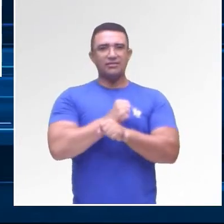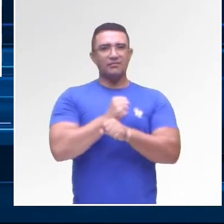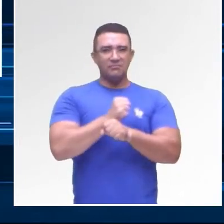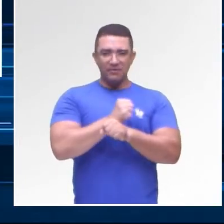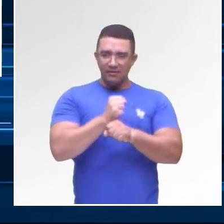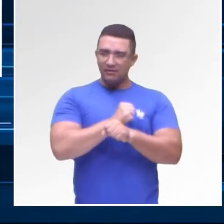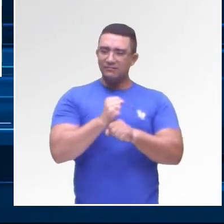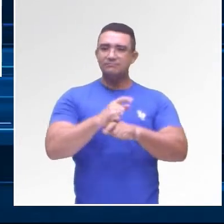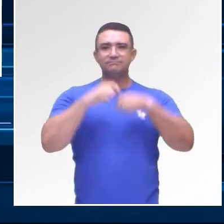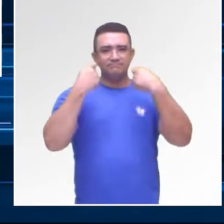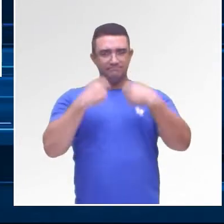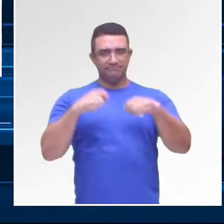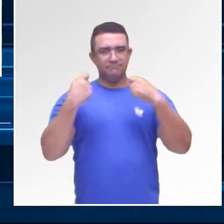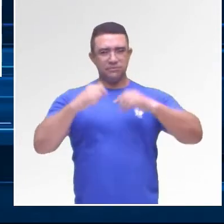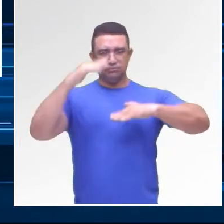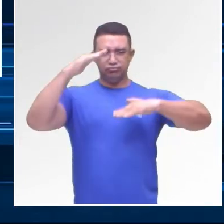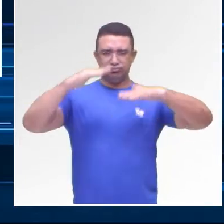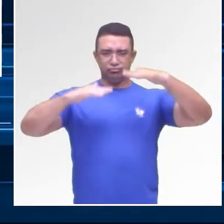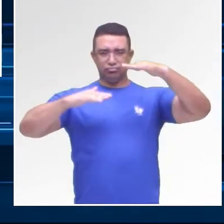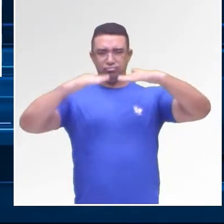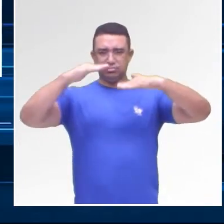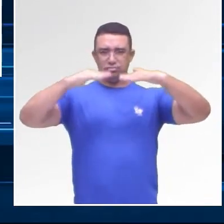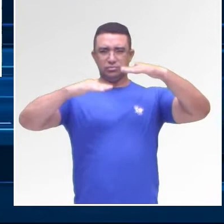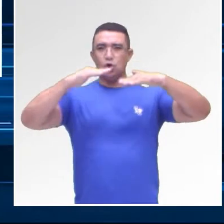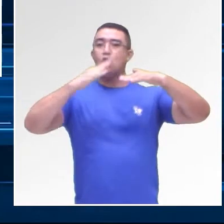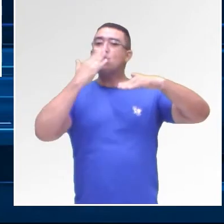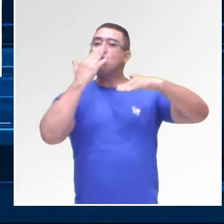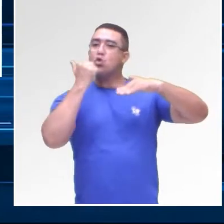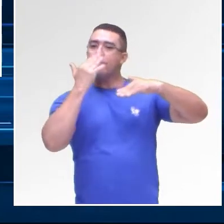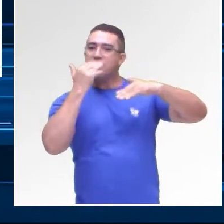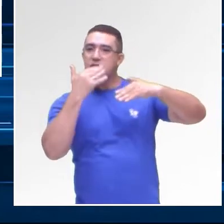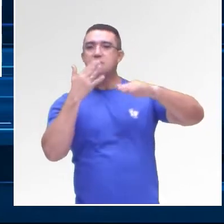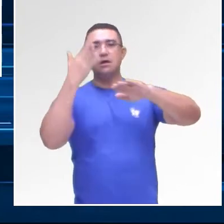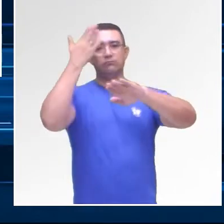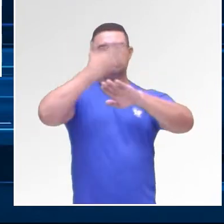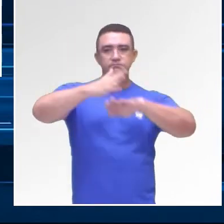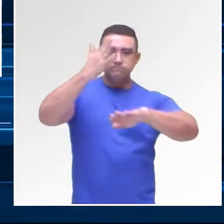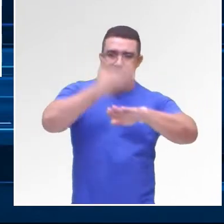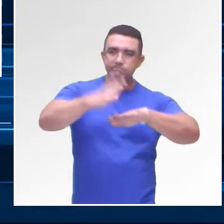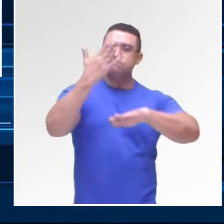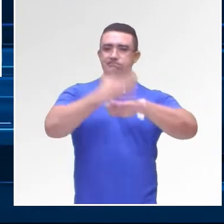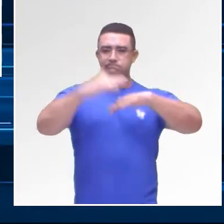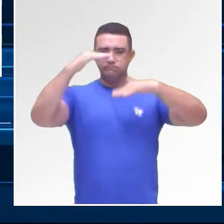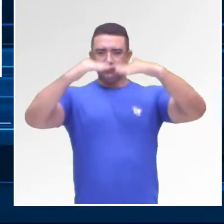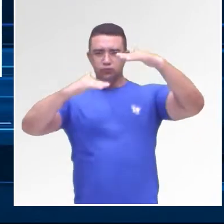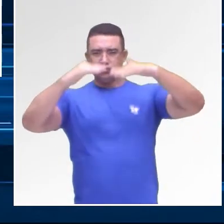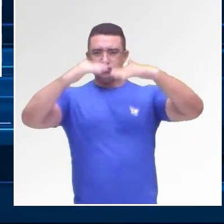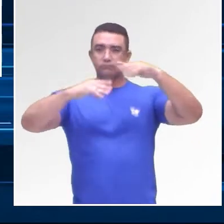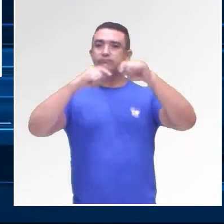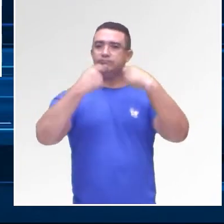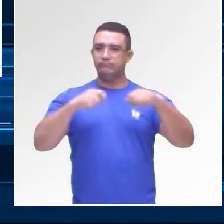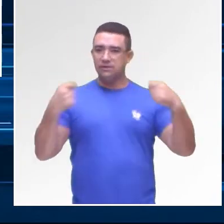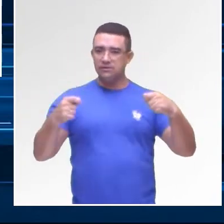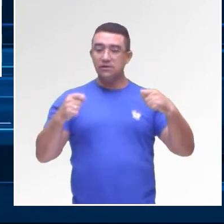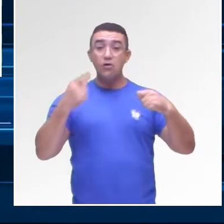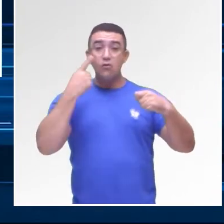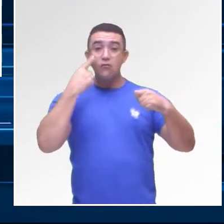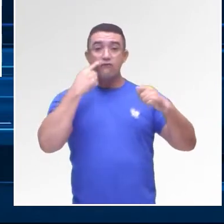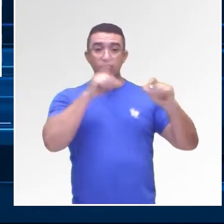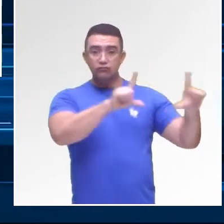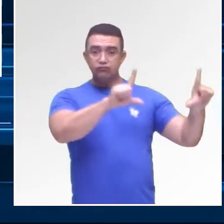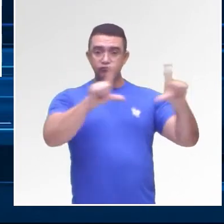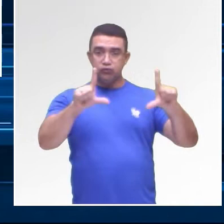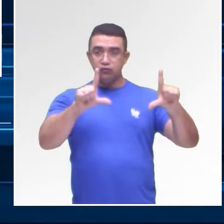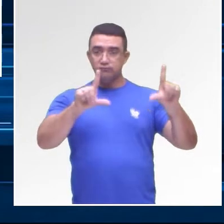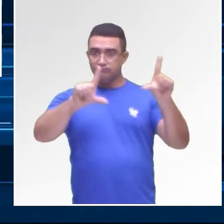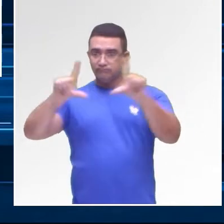certo equilíbrio na sua alimentação, que você faça exercícios. E aqui nessa imagem a gente consegue perceber,